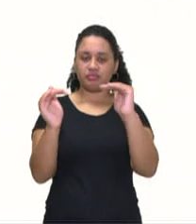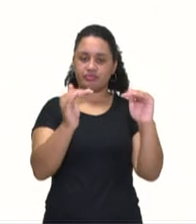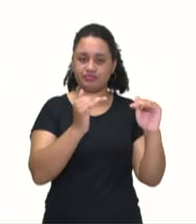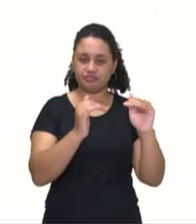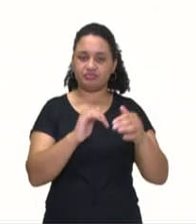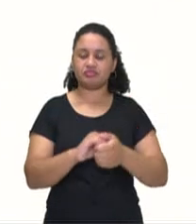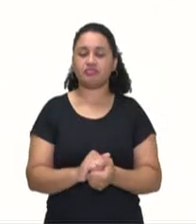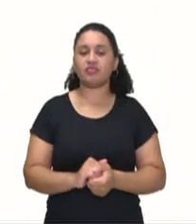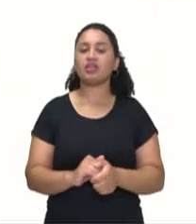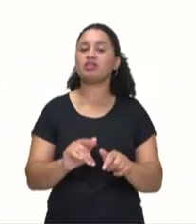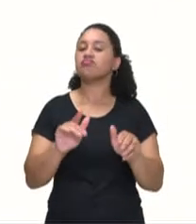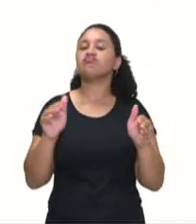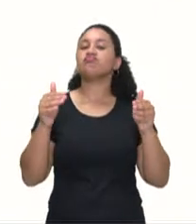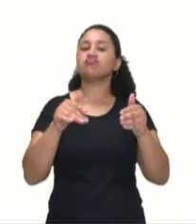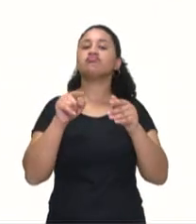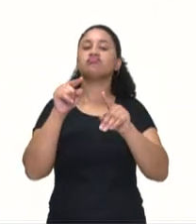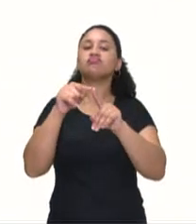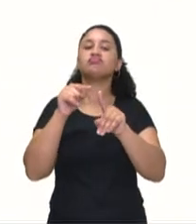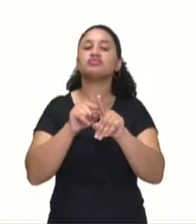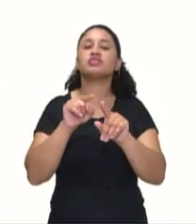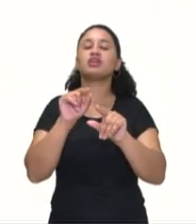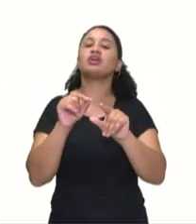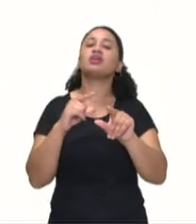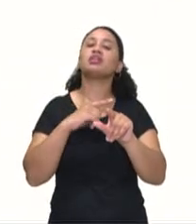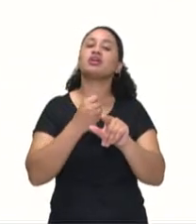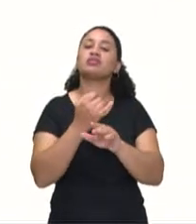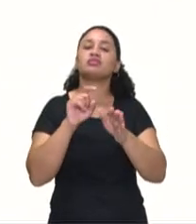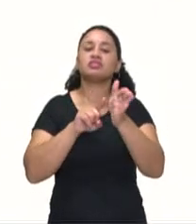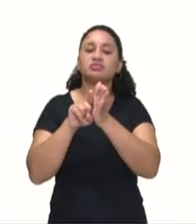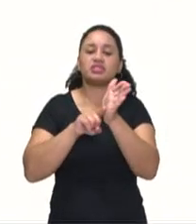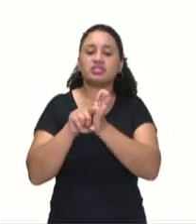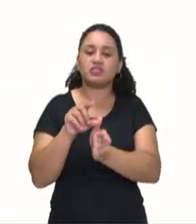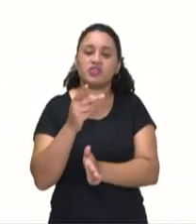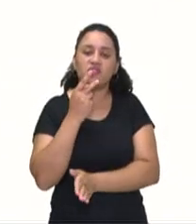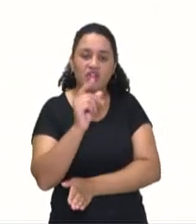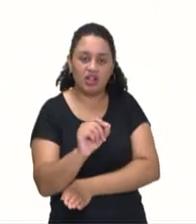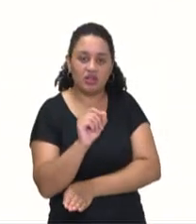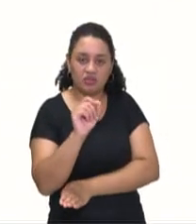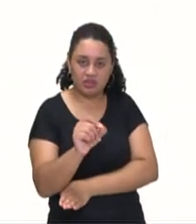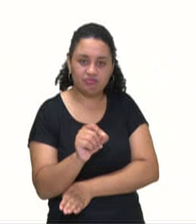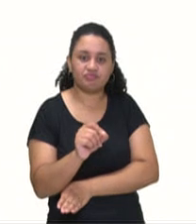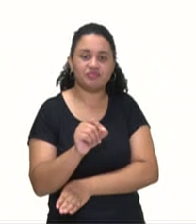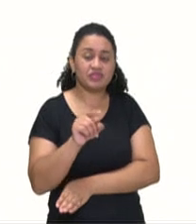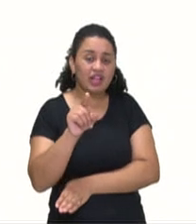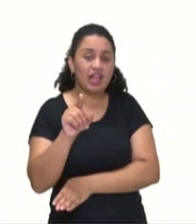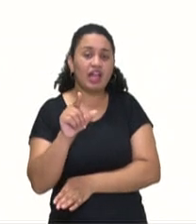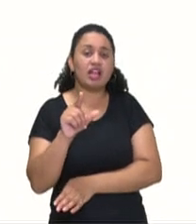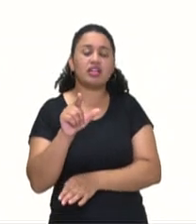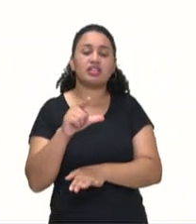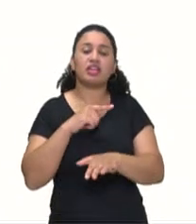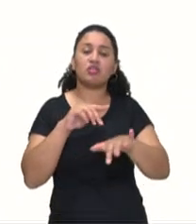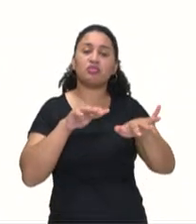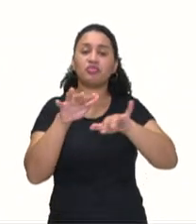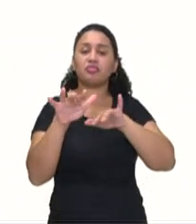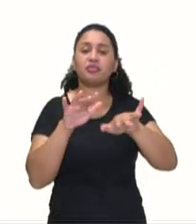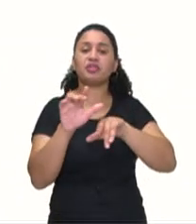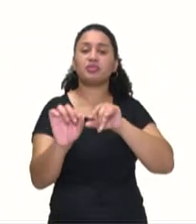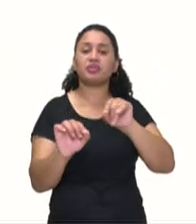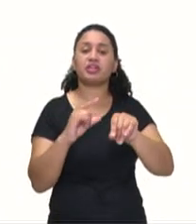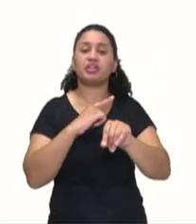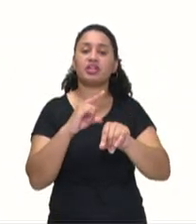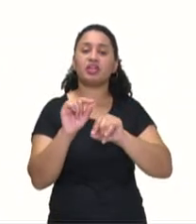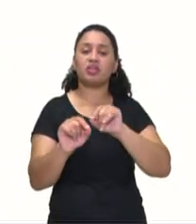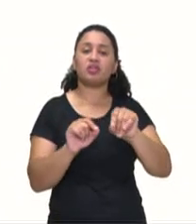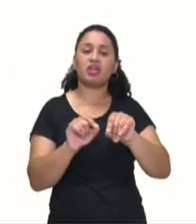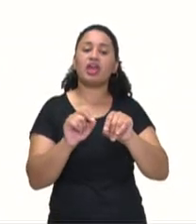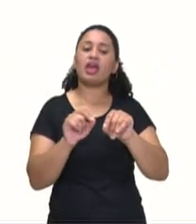arte cinética, dizem os estudiosos, é que nela o movimento constitui o princípio